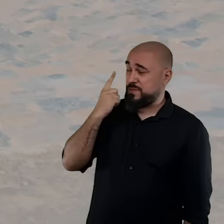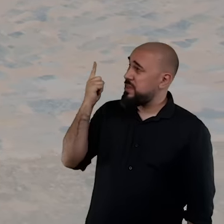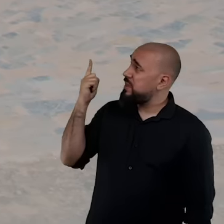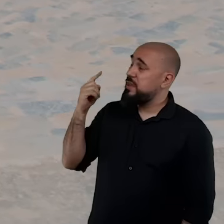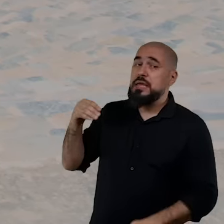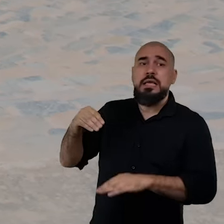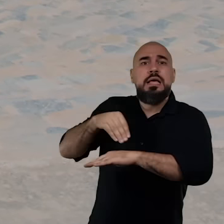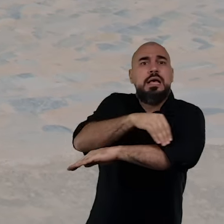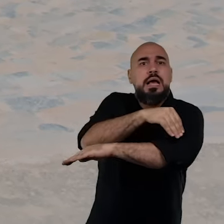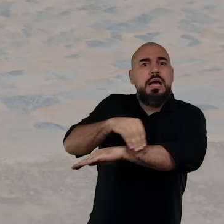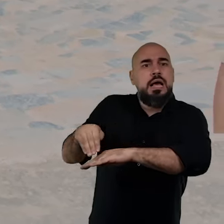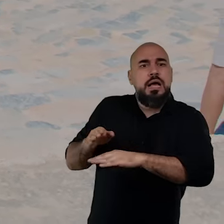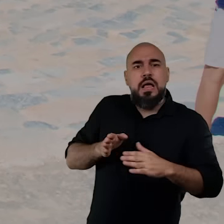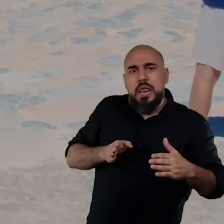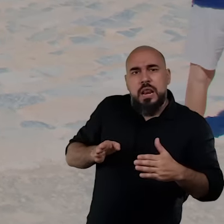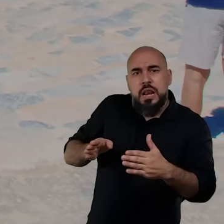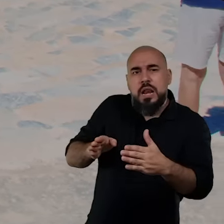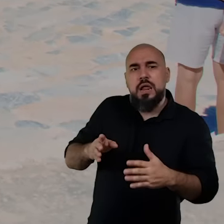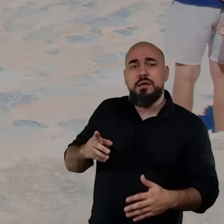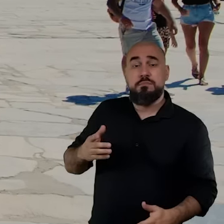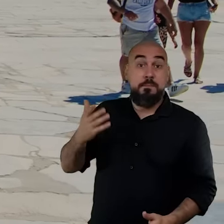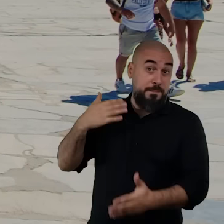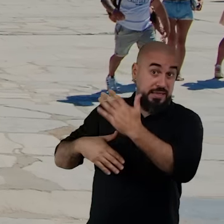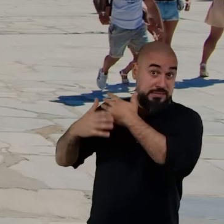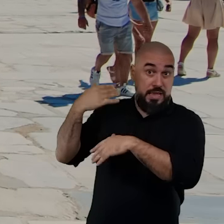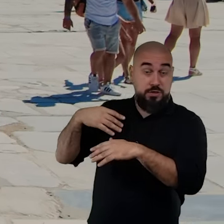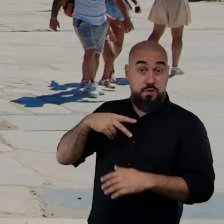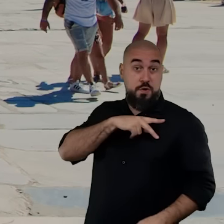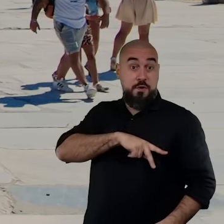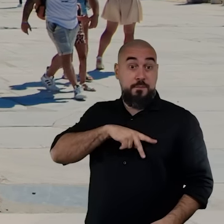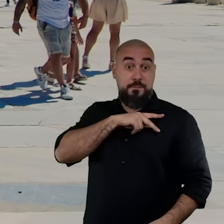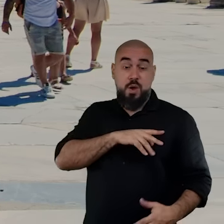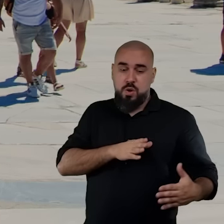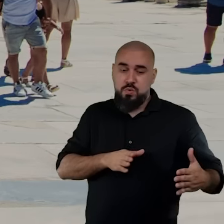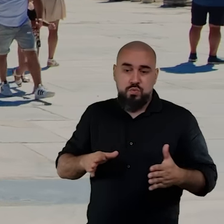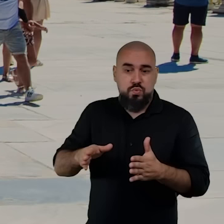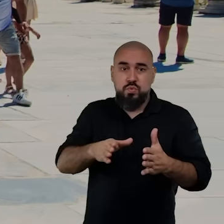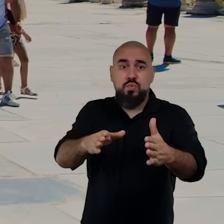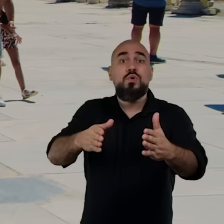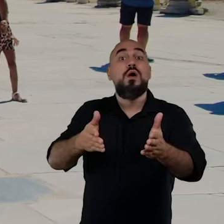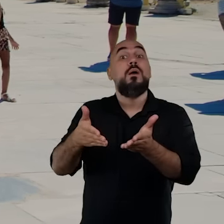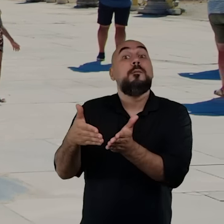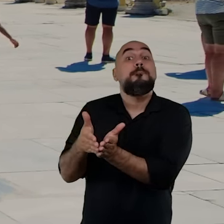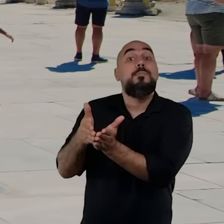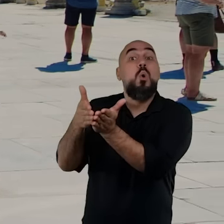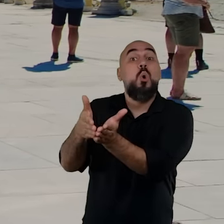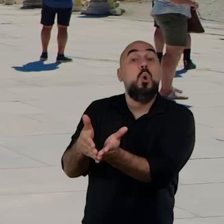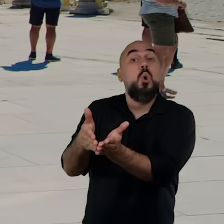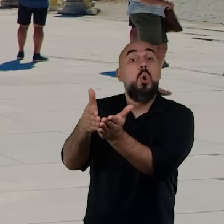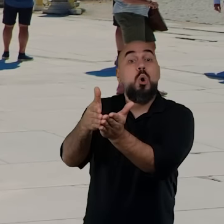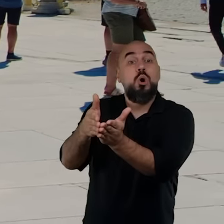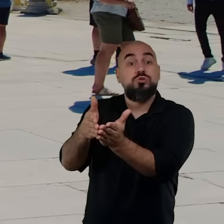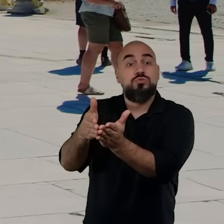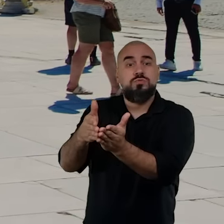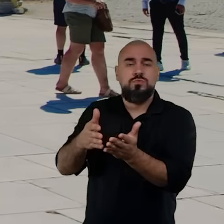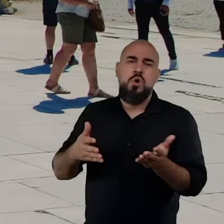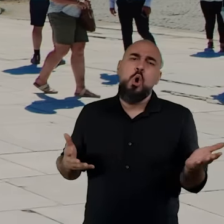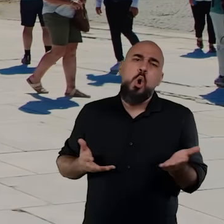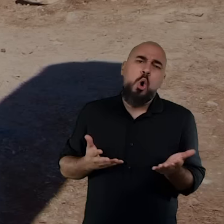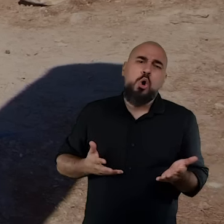Naquela estrada que você está vendo, aquele caminho, na época do apóstolo Paulo, ele dava direto para o porto da cidade de